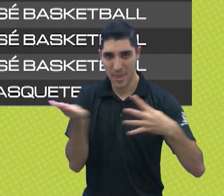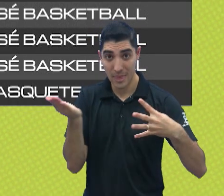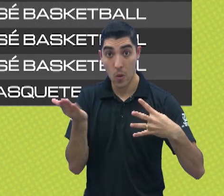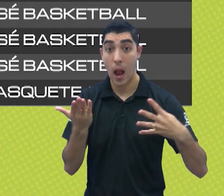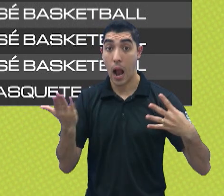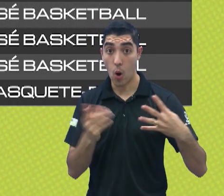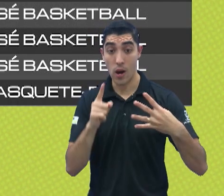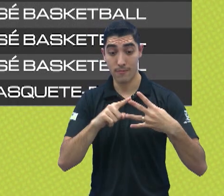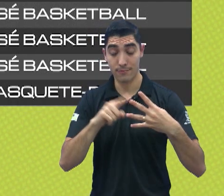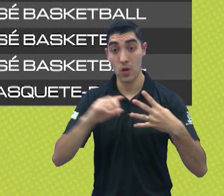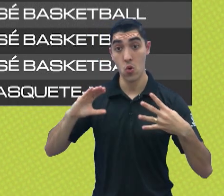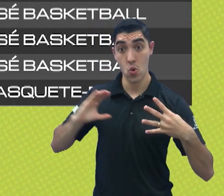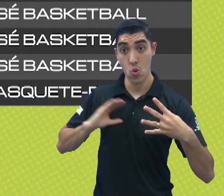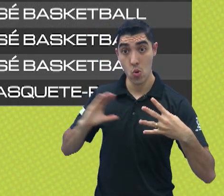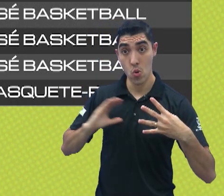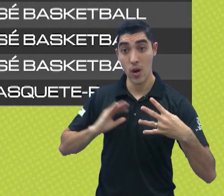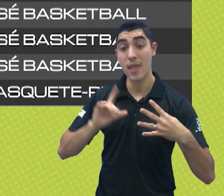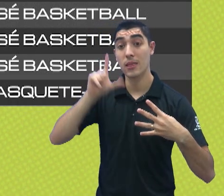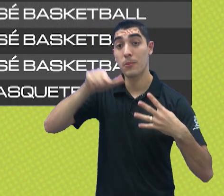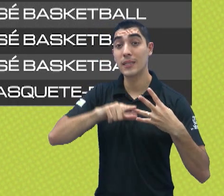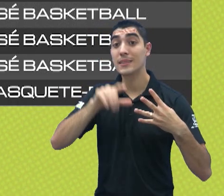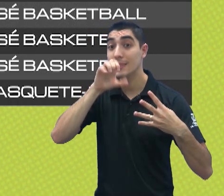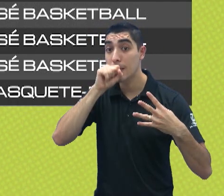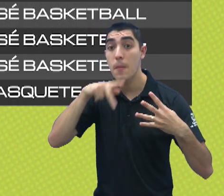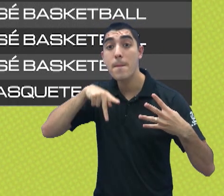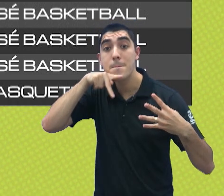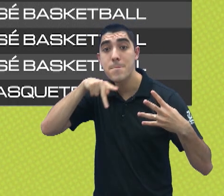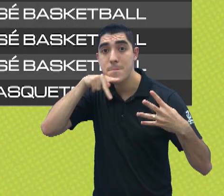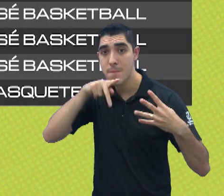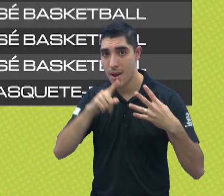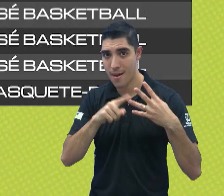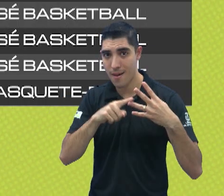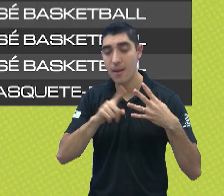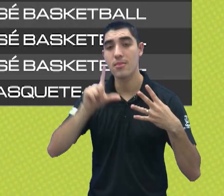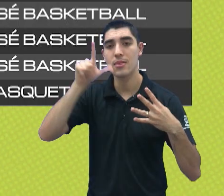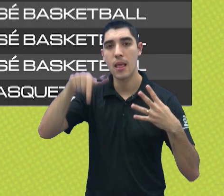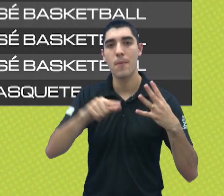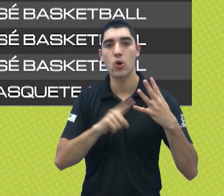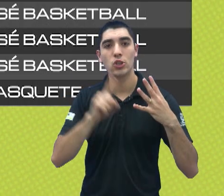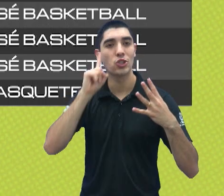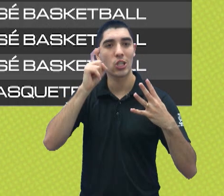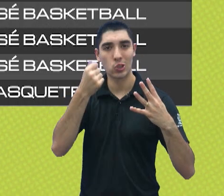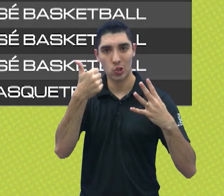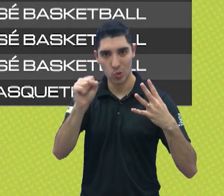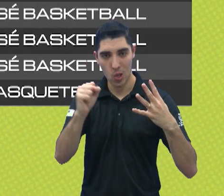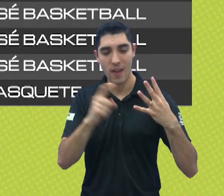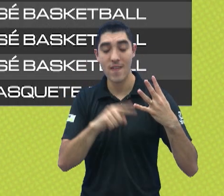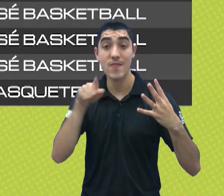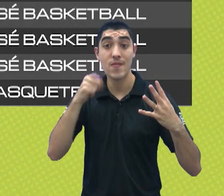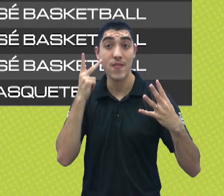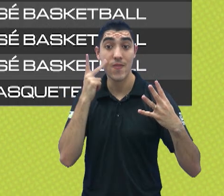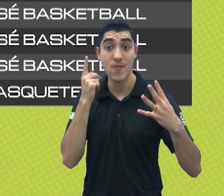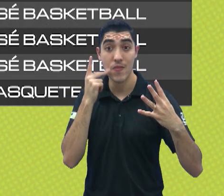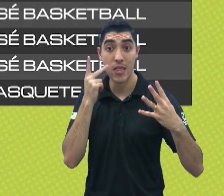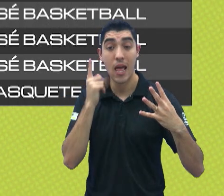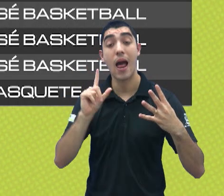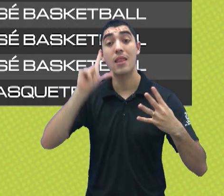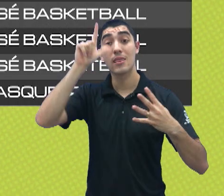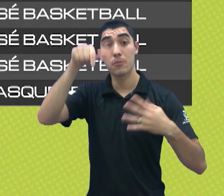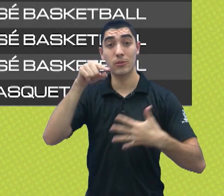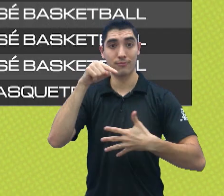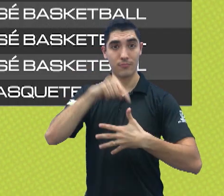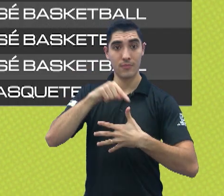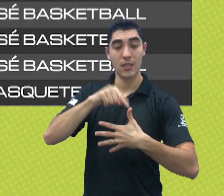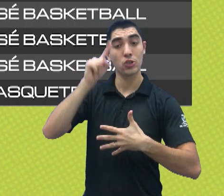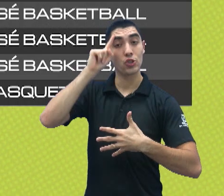enfrenta o Corinthians amanhã, depois no sábado no Ifacisa, no dia 18 enfrenta o Fortaleza, depois volta para casa só no dia 22,